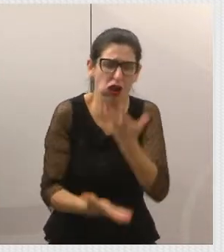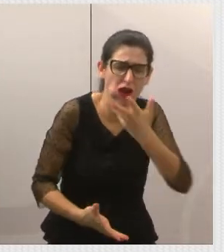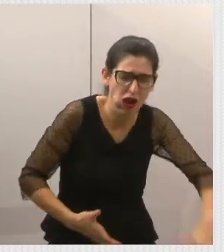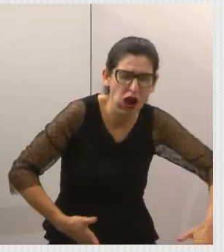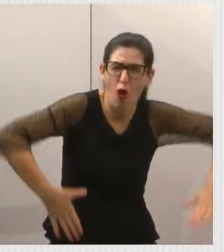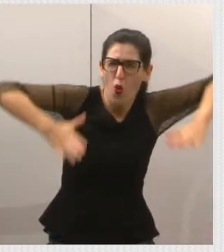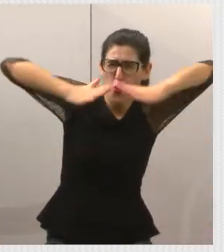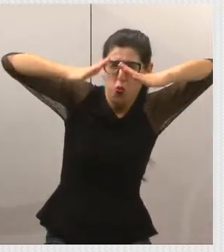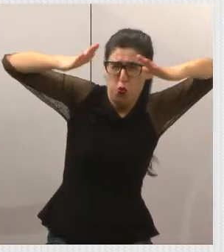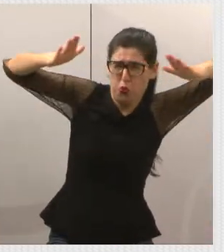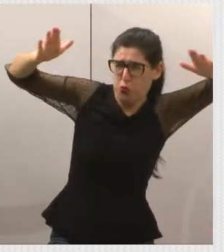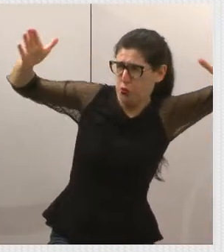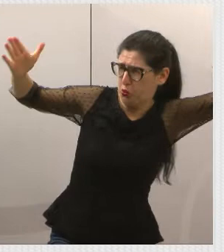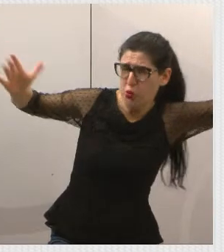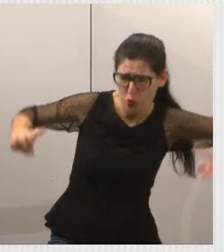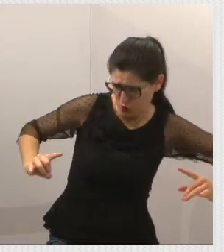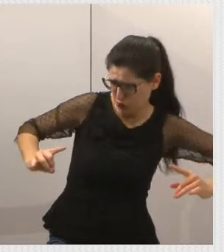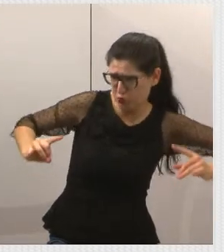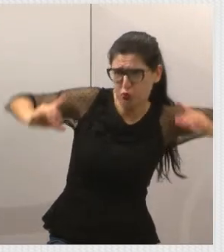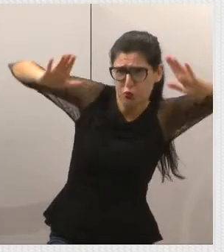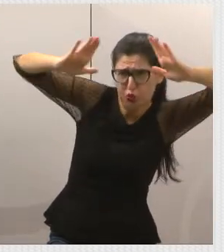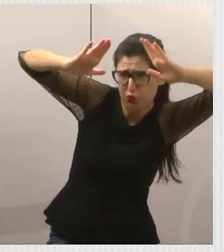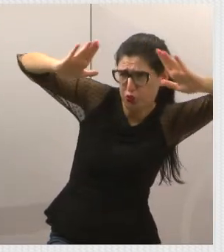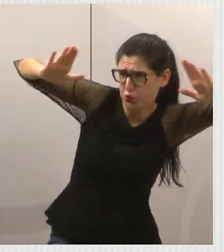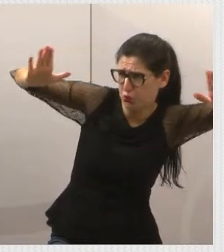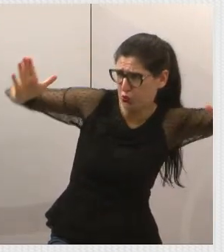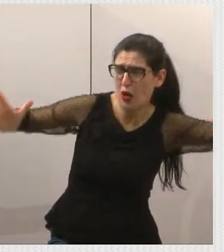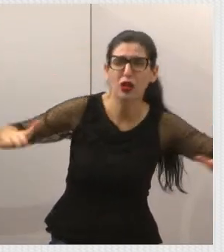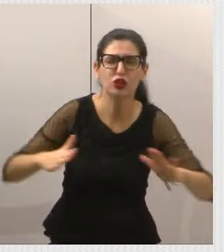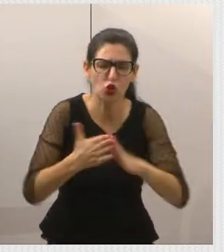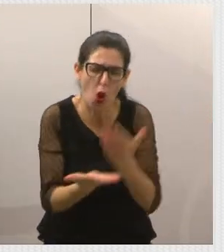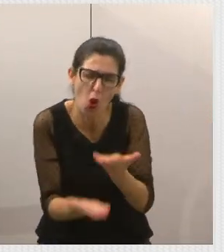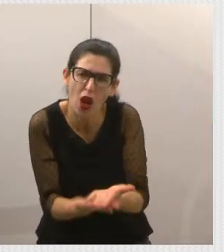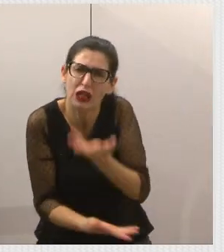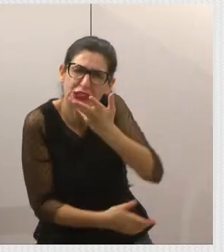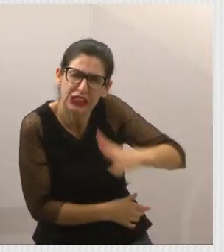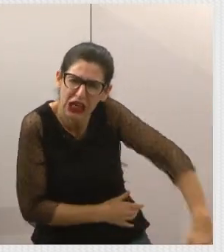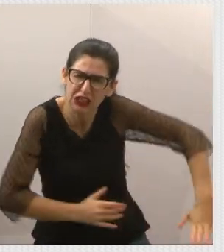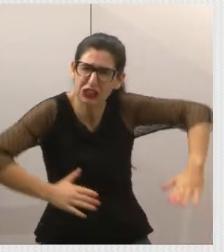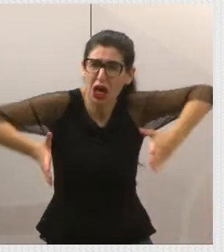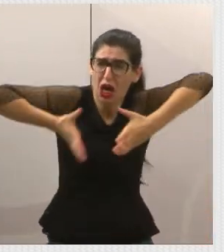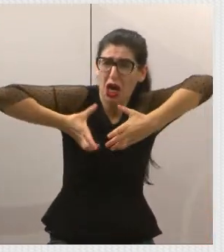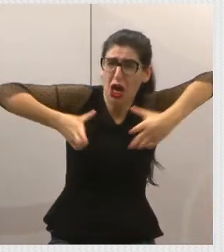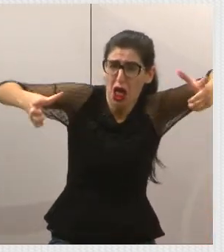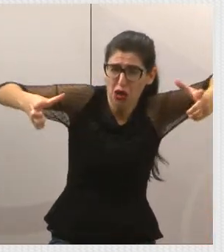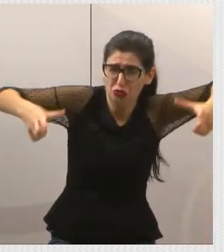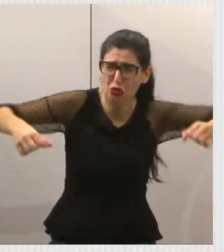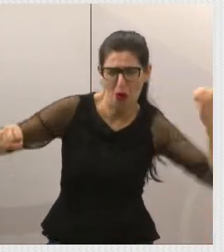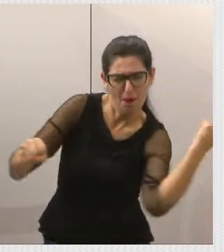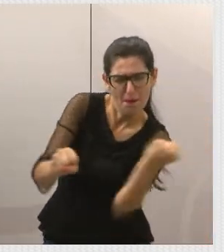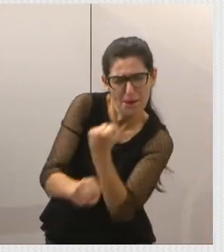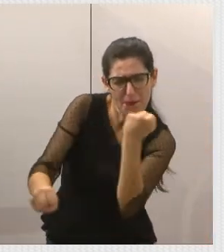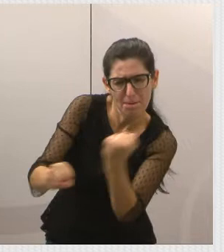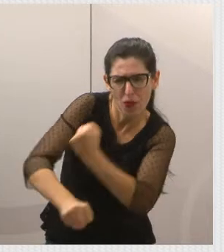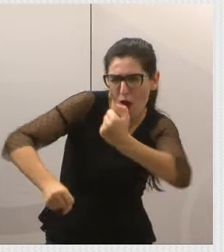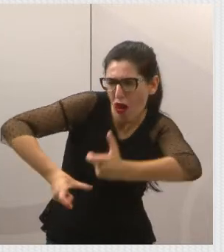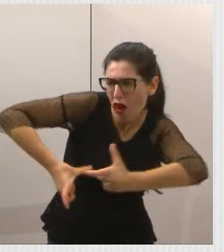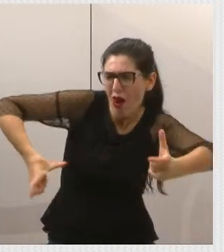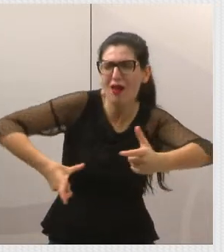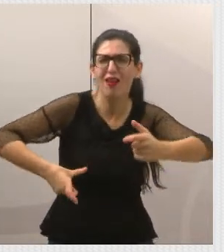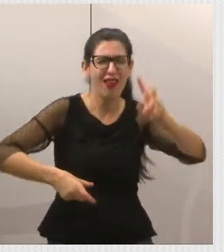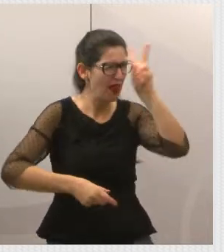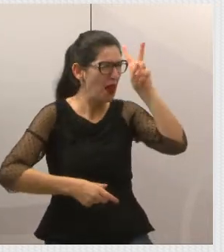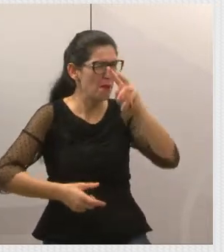Santo Antônio da Boa Vista, que é EMEI-MF, é um prédio grande que houve problema com a licitação, a